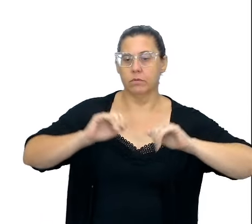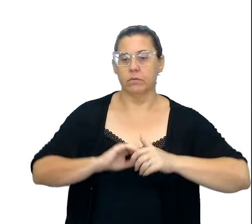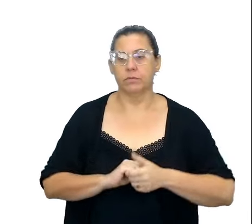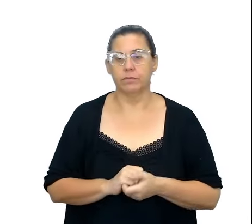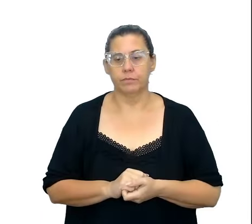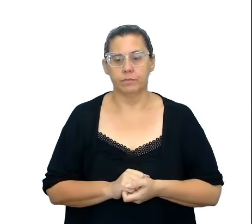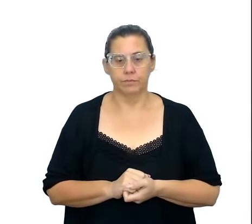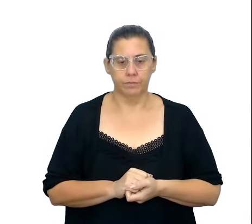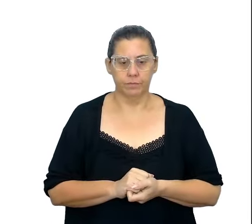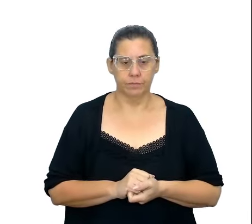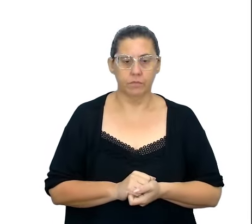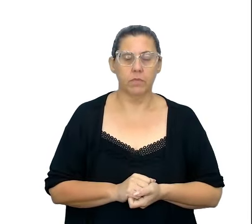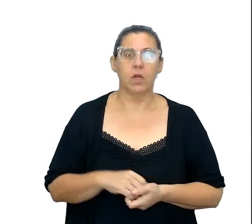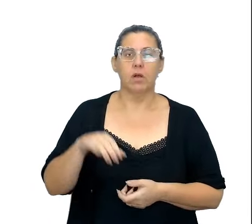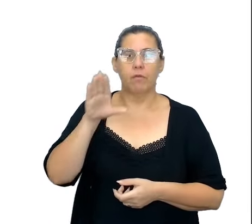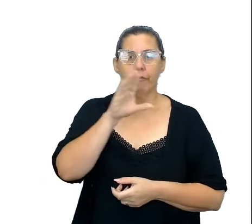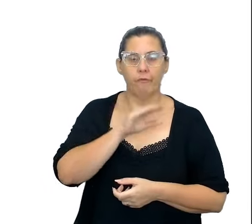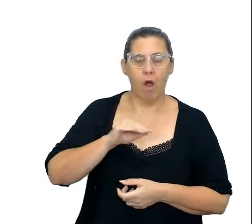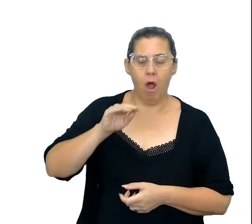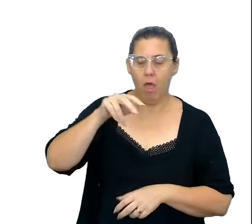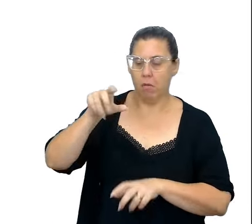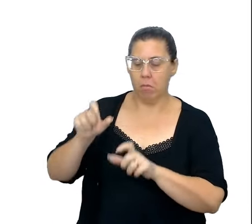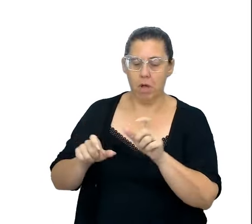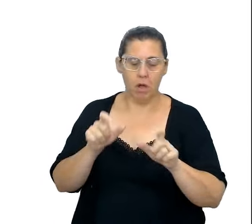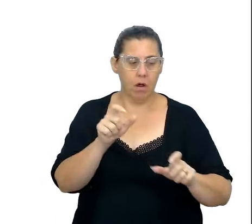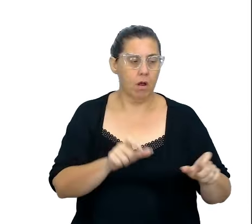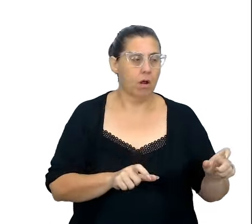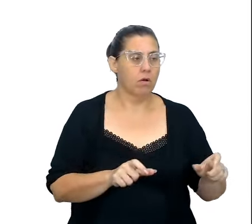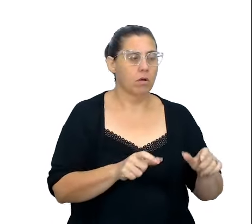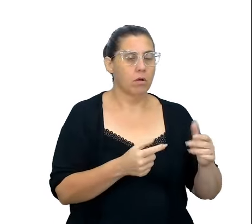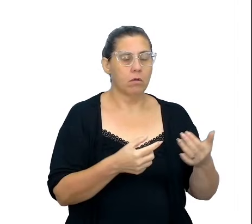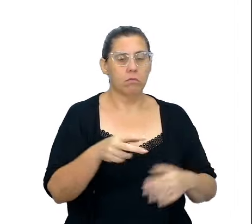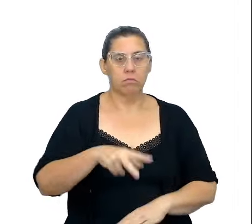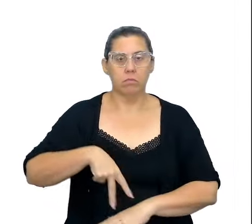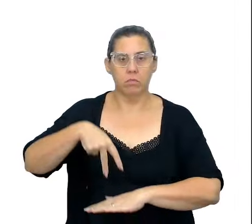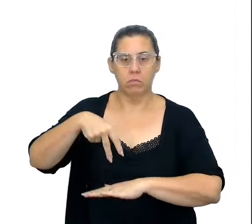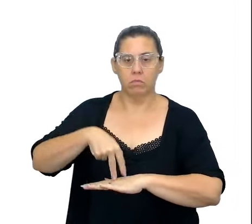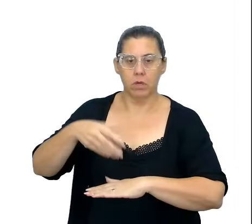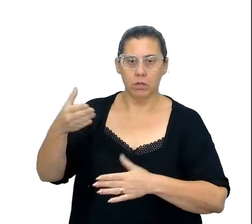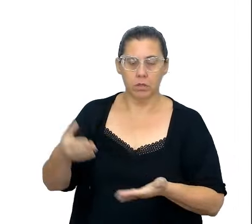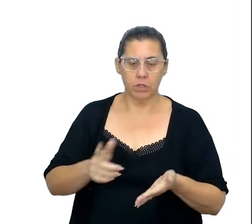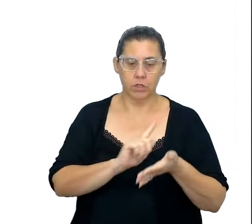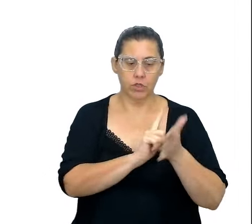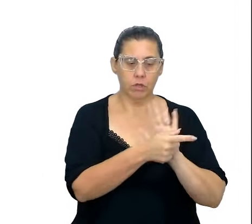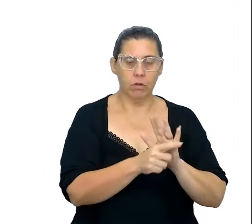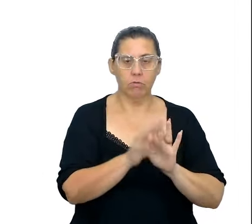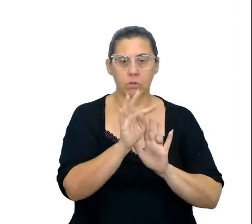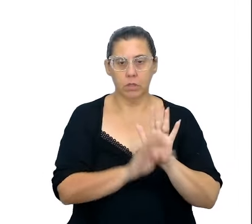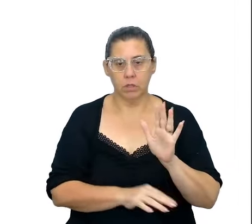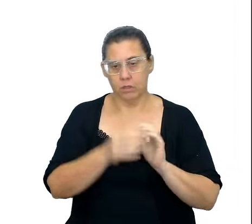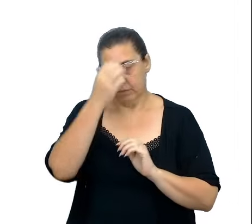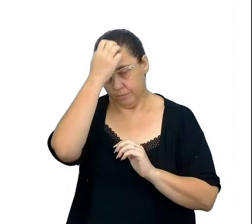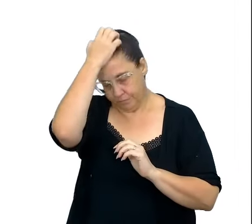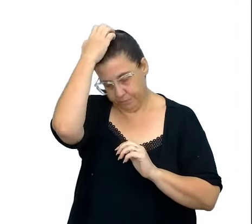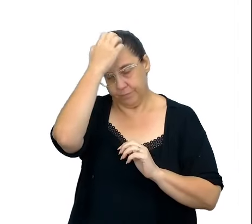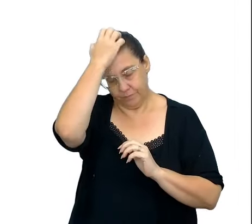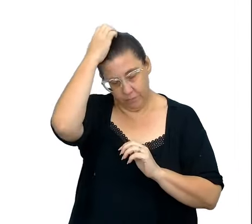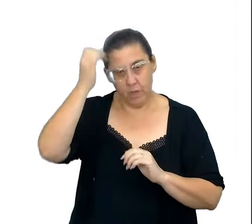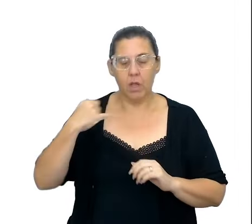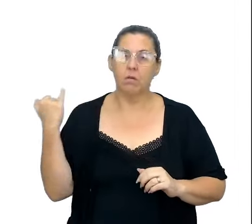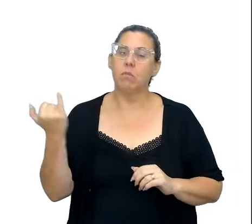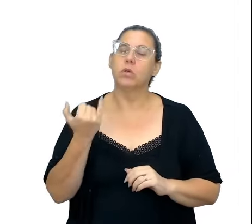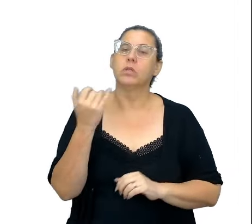gente tem aí as falas dos personagens, né, que são colocadas e apresentadas nesse gênero textual. Então, é importante que o